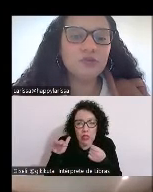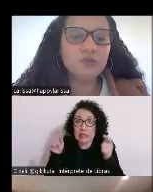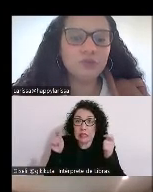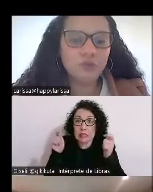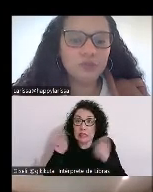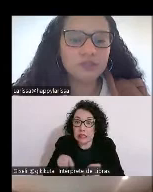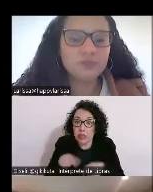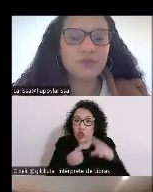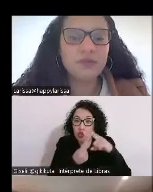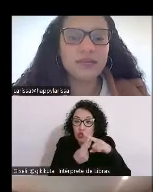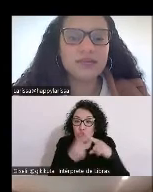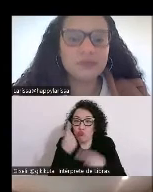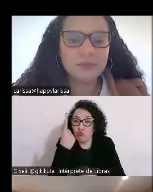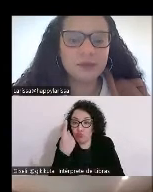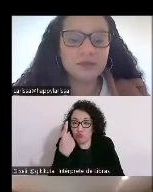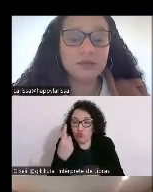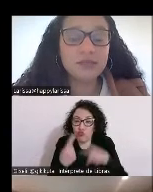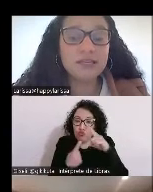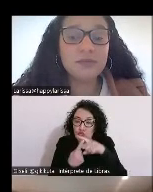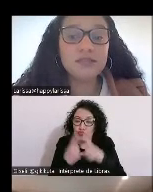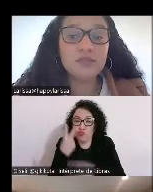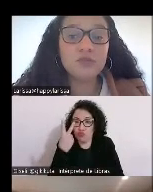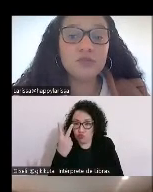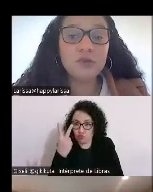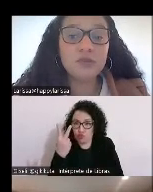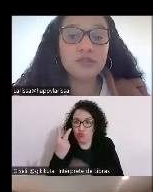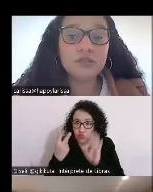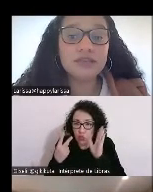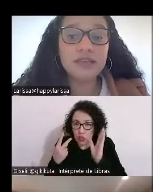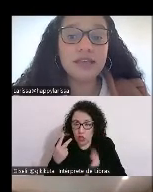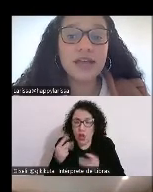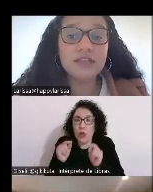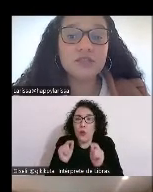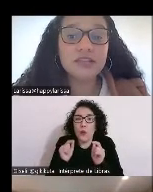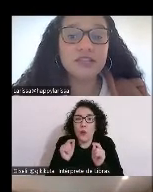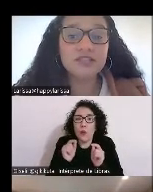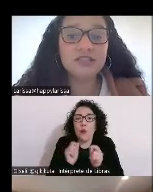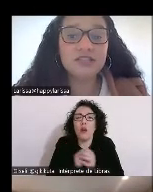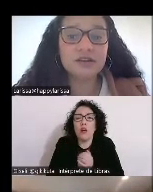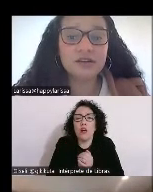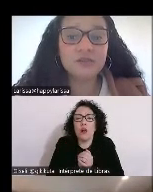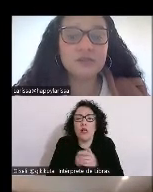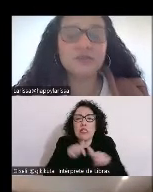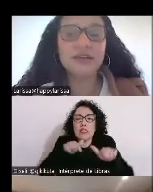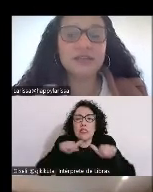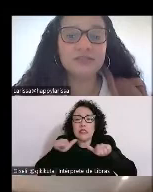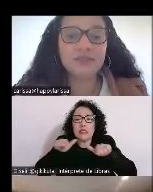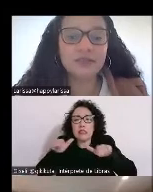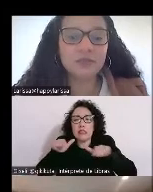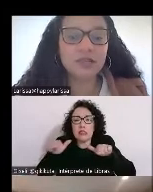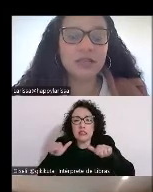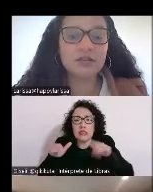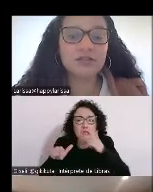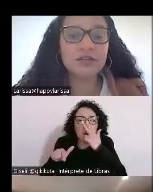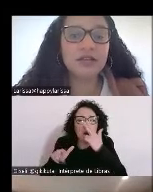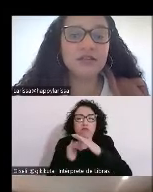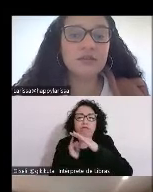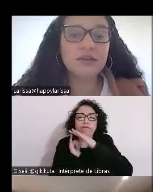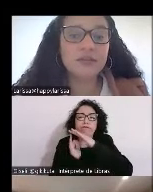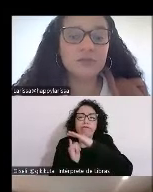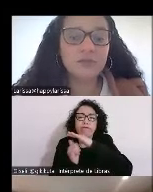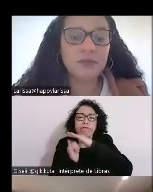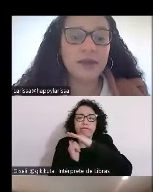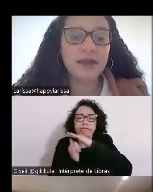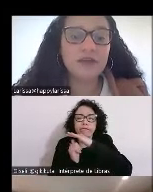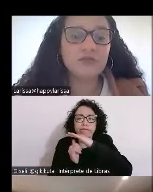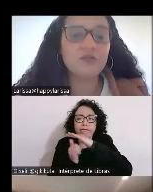e do tipo 2 do enriquecimento, e ele participou de uma coisa chamada que atividade de startup, que são aquelas empresas pequenas. Então, ali